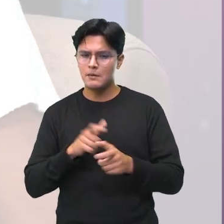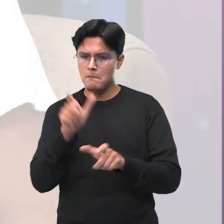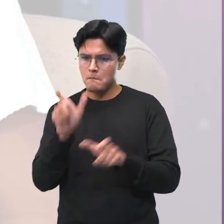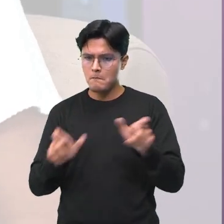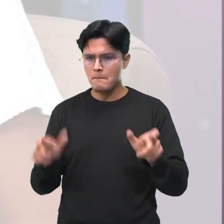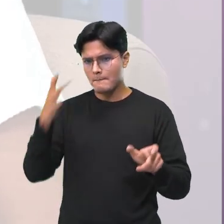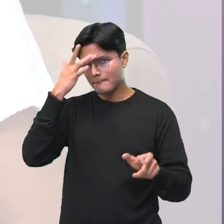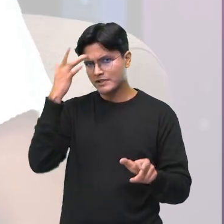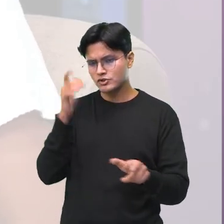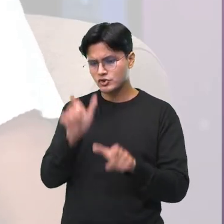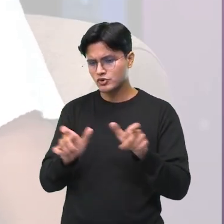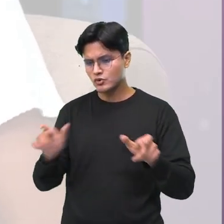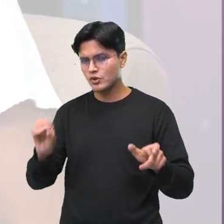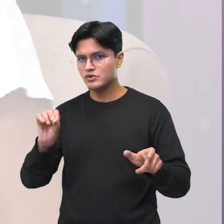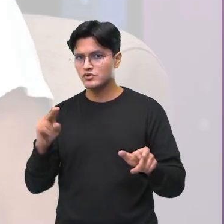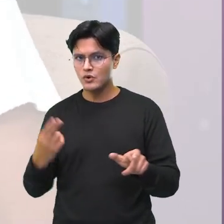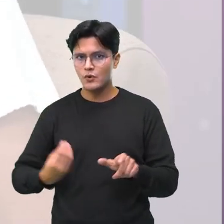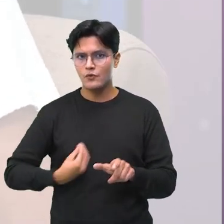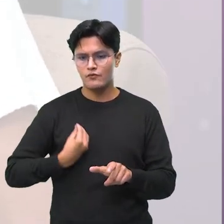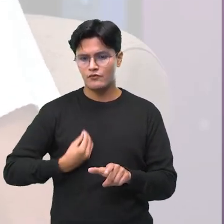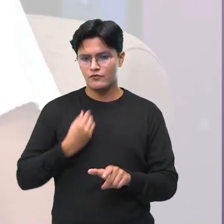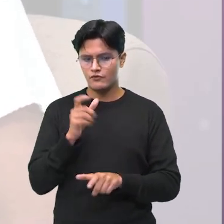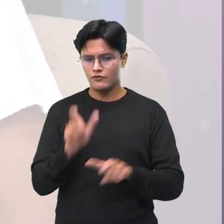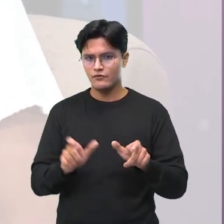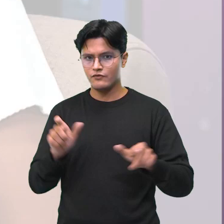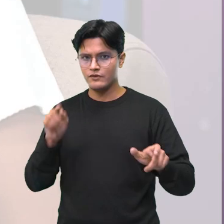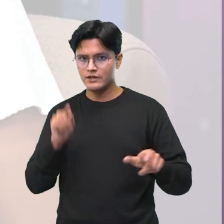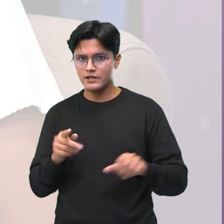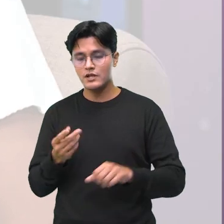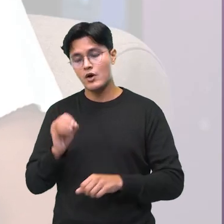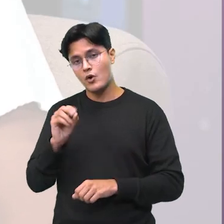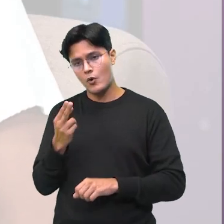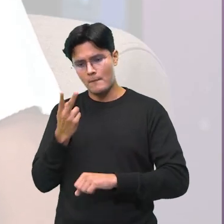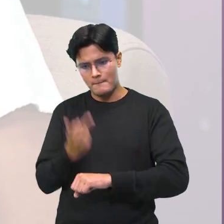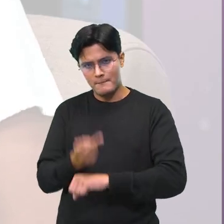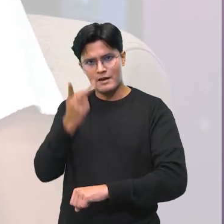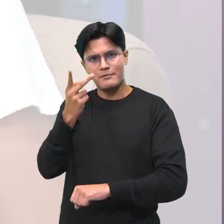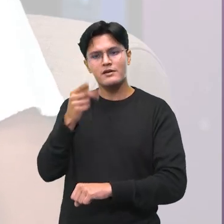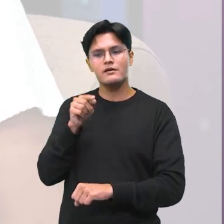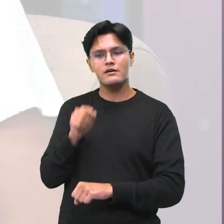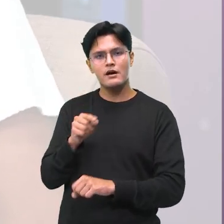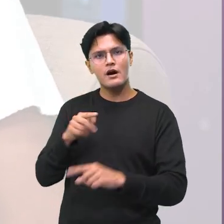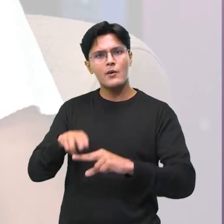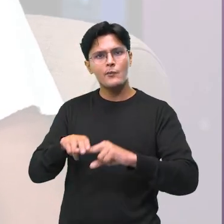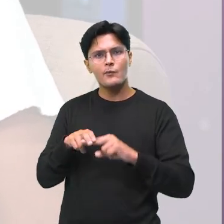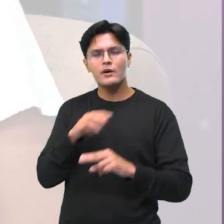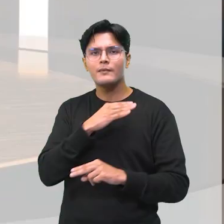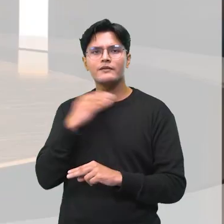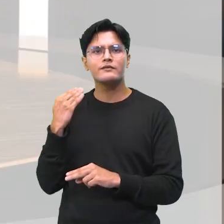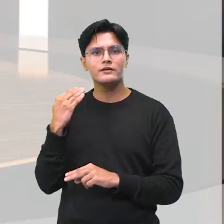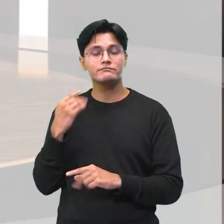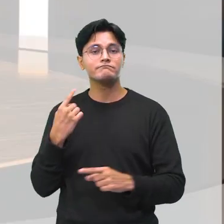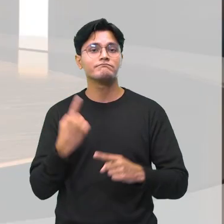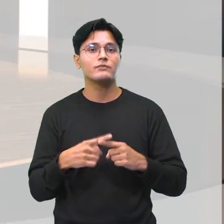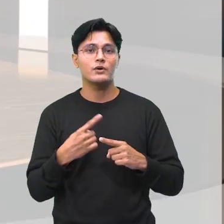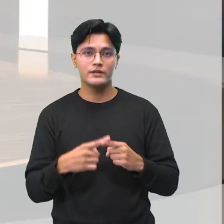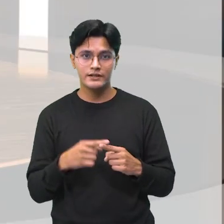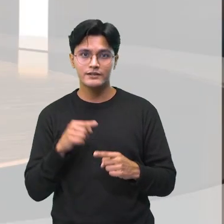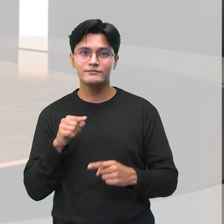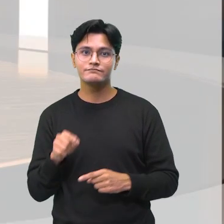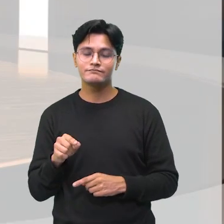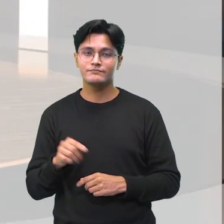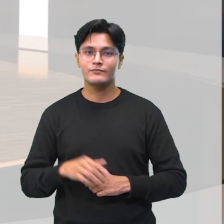menos premiar, pontuar por matar. Por quê? Porque isso ensina as crianças a